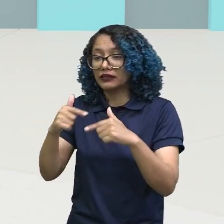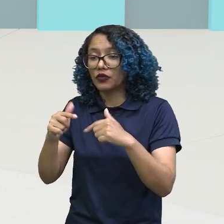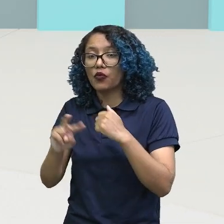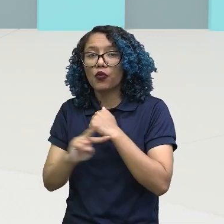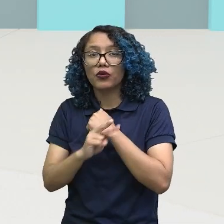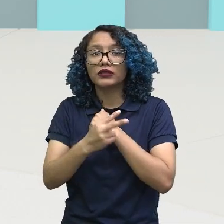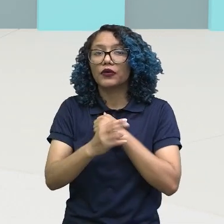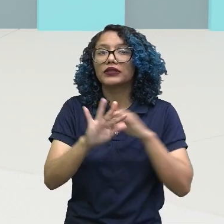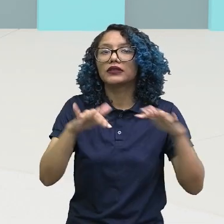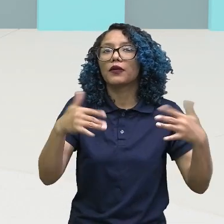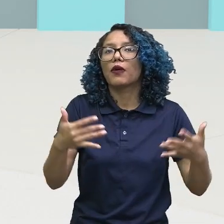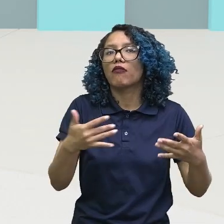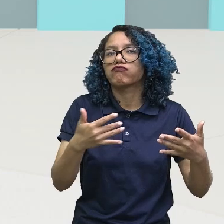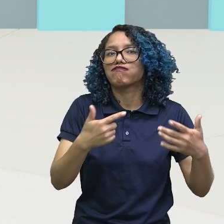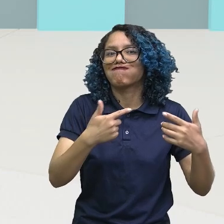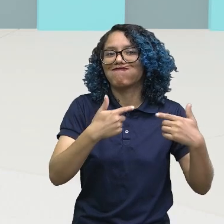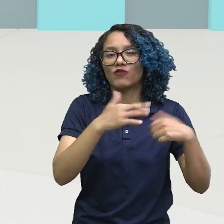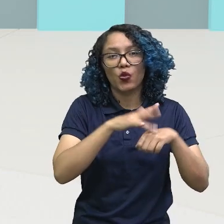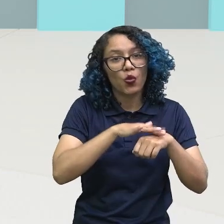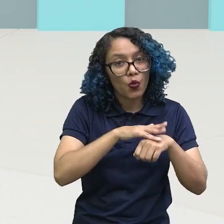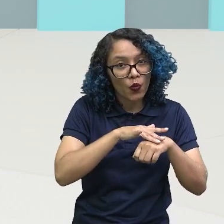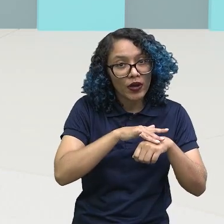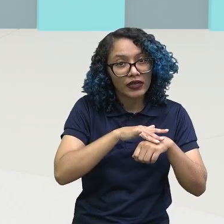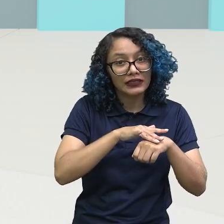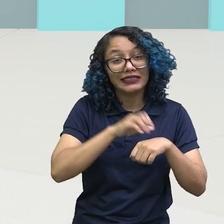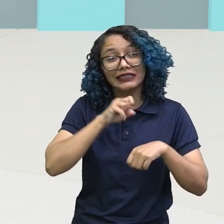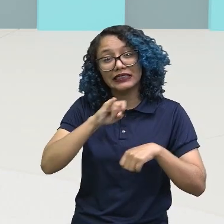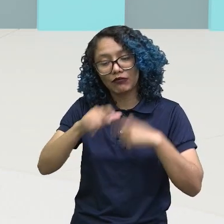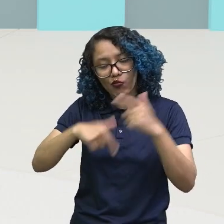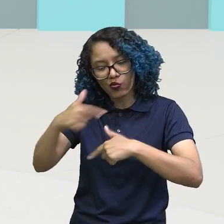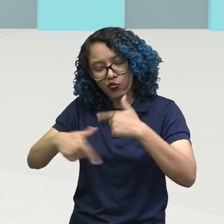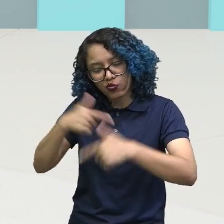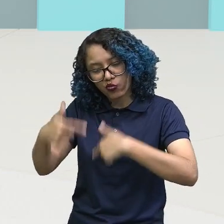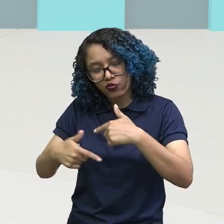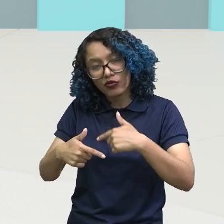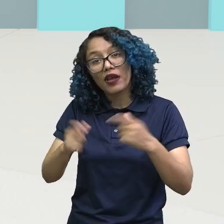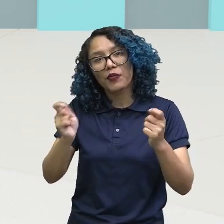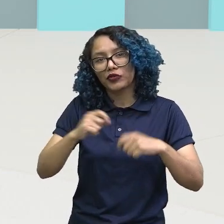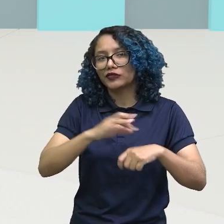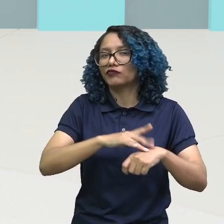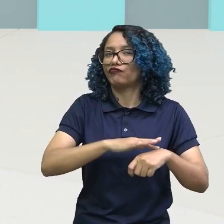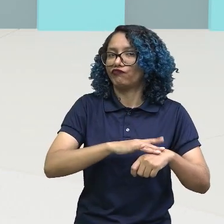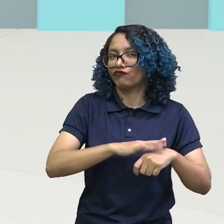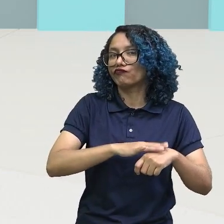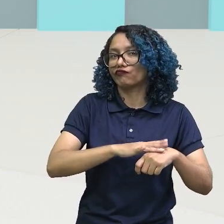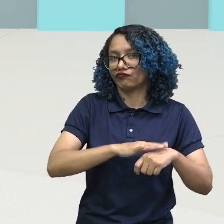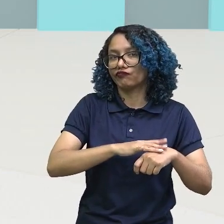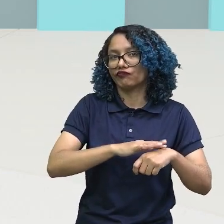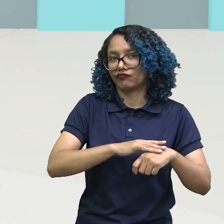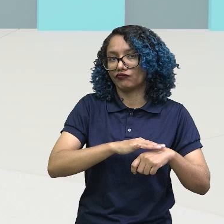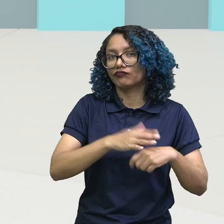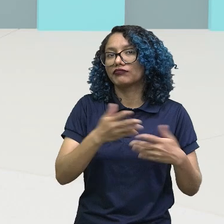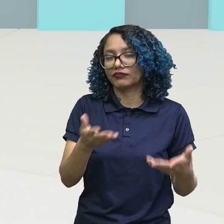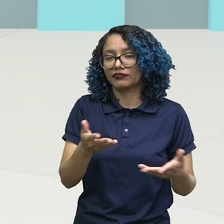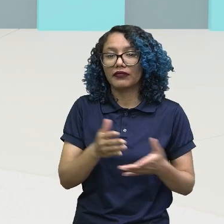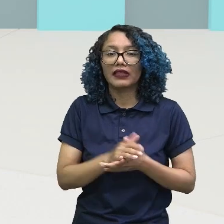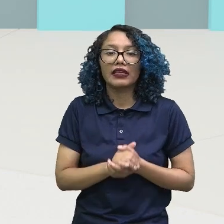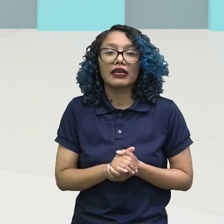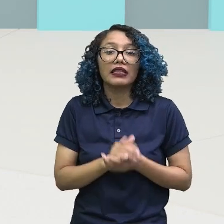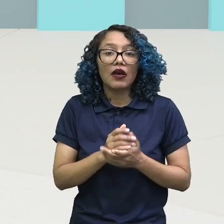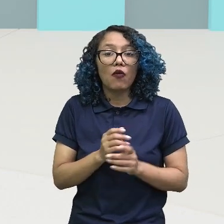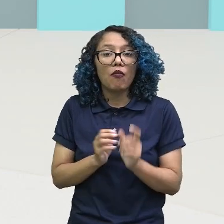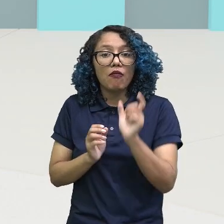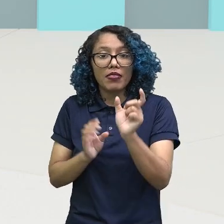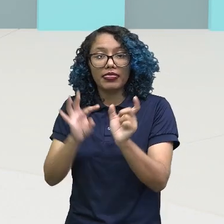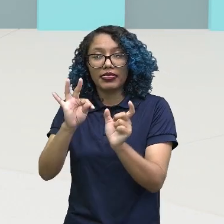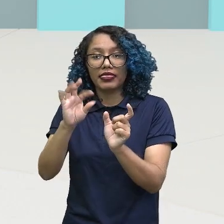muito. Porque só adoece se você trabalhar demais, exageradamente, né? Então, a palavra tanto que é